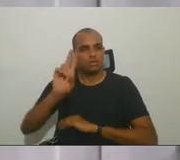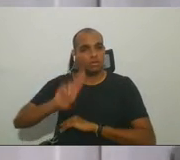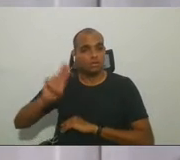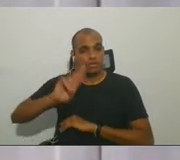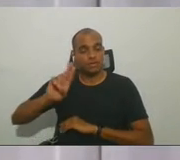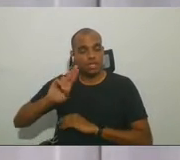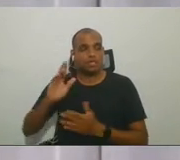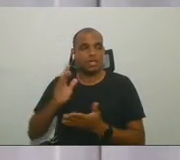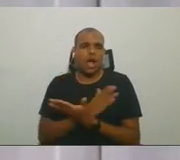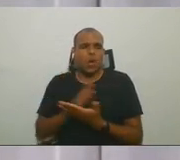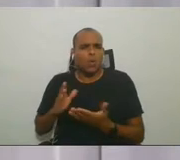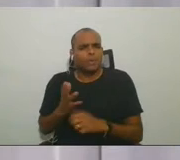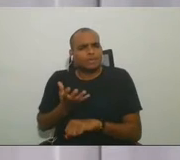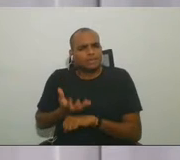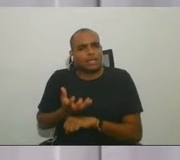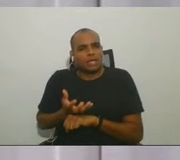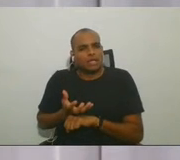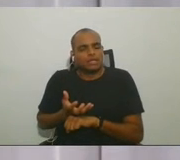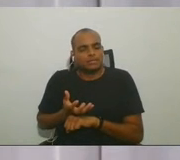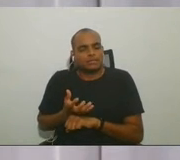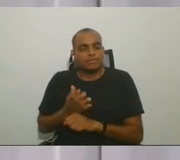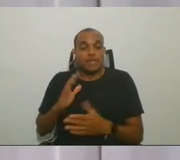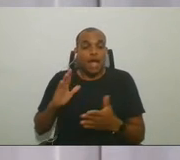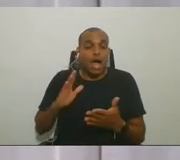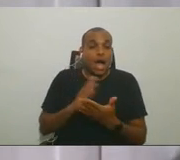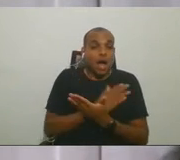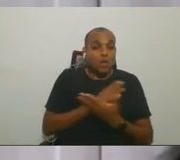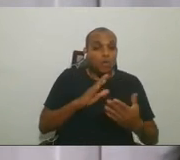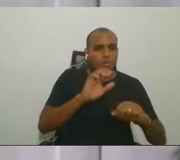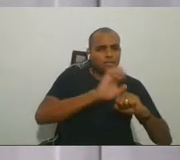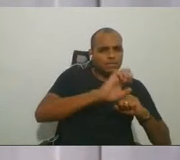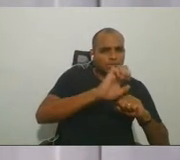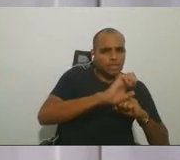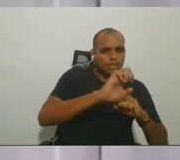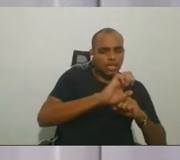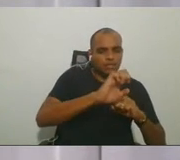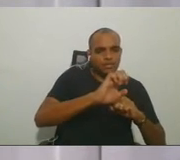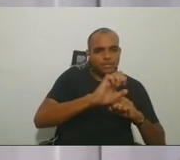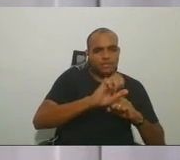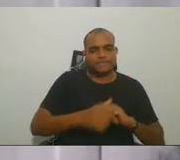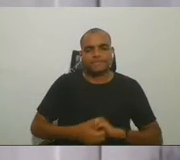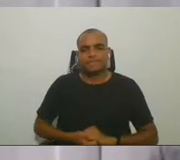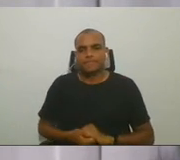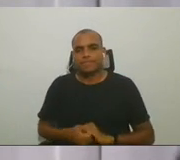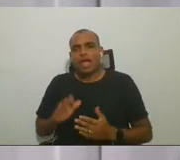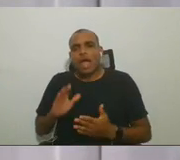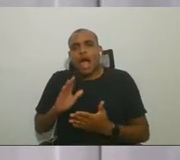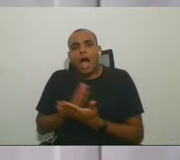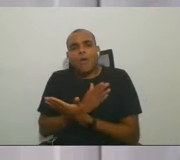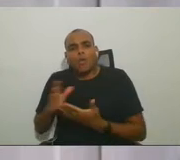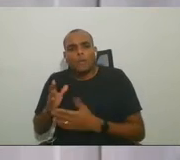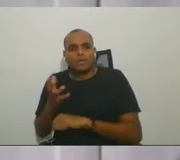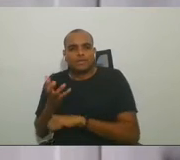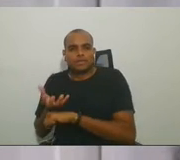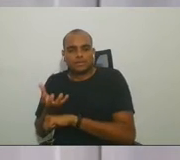algumas matérias, em algumas especialidades, em algumas